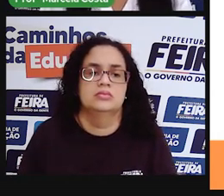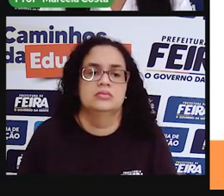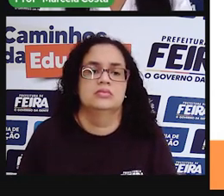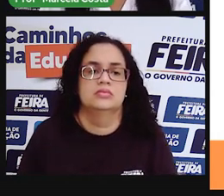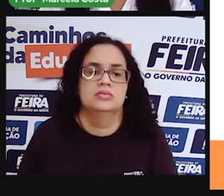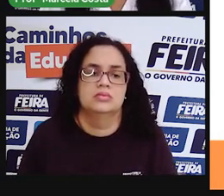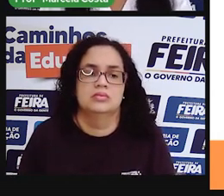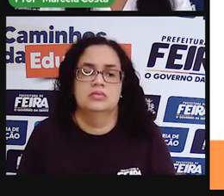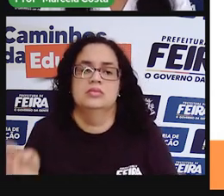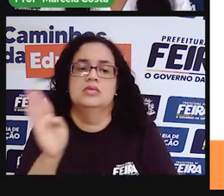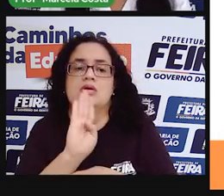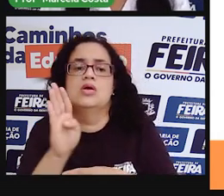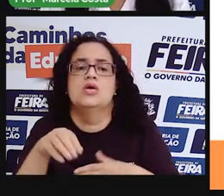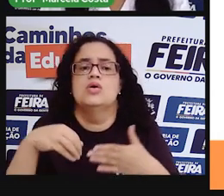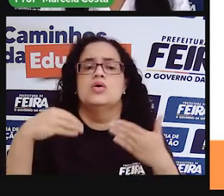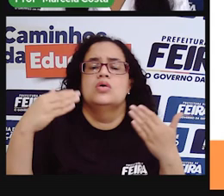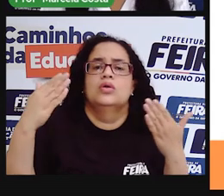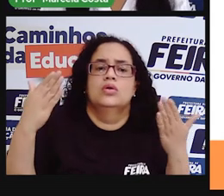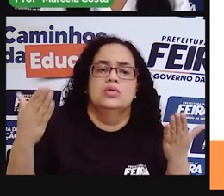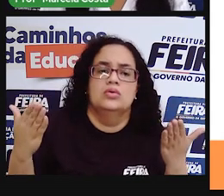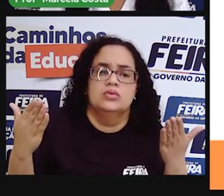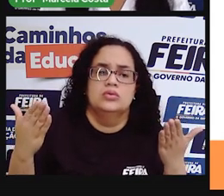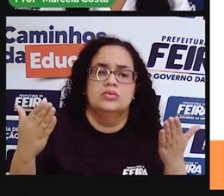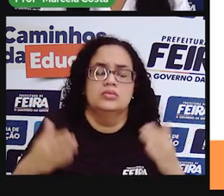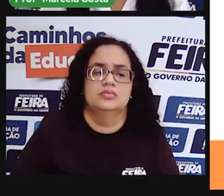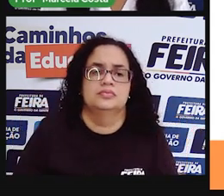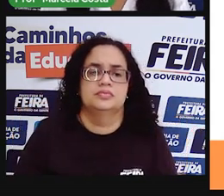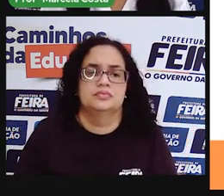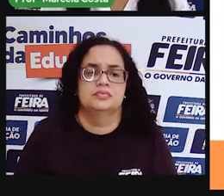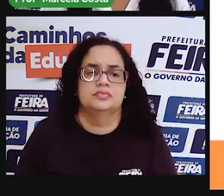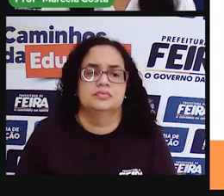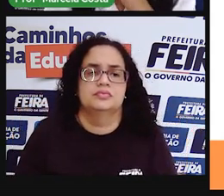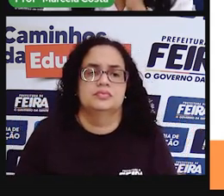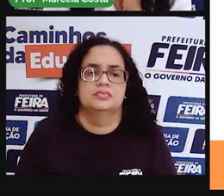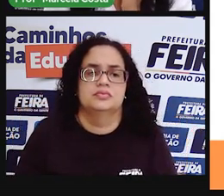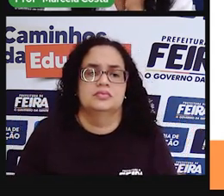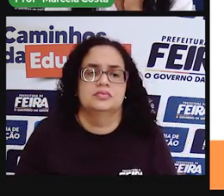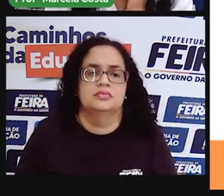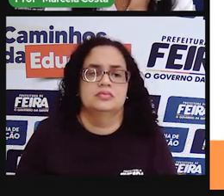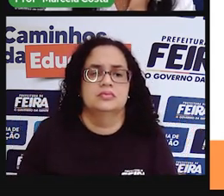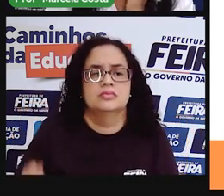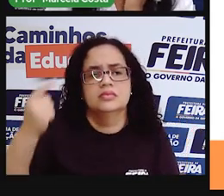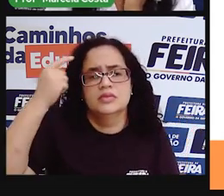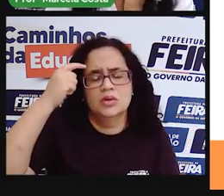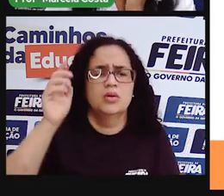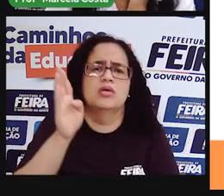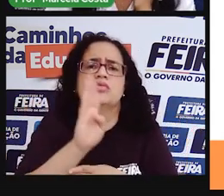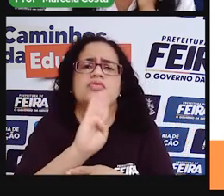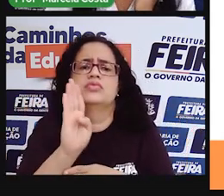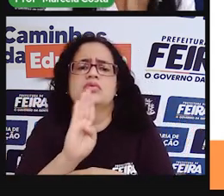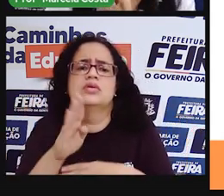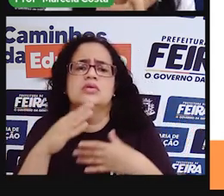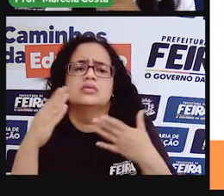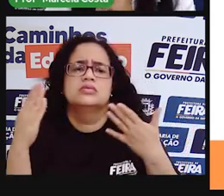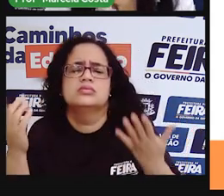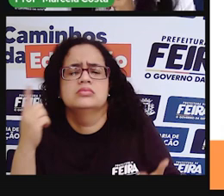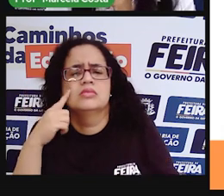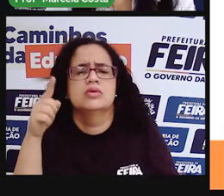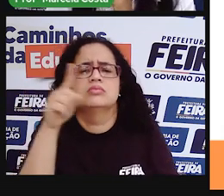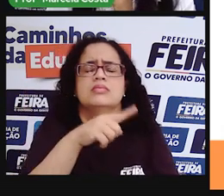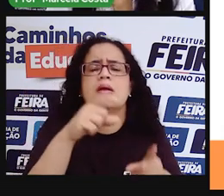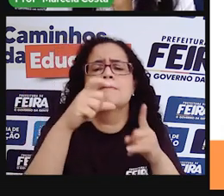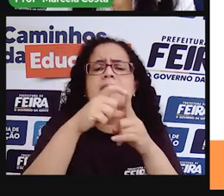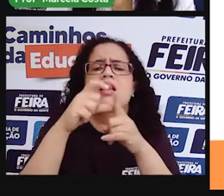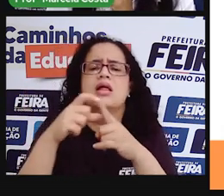E esse animal, como é o nome desse animal? Será que tem algum filme com essas